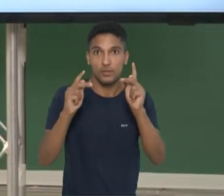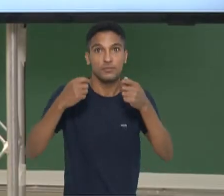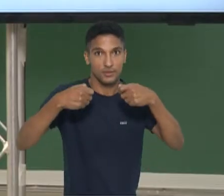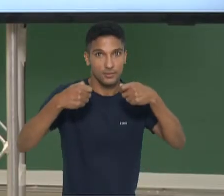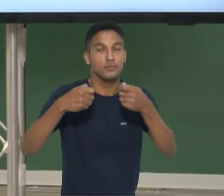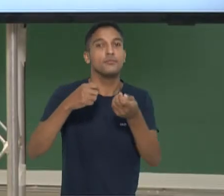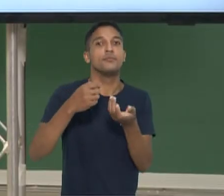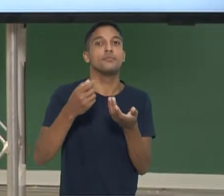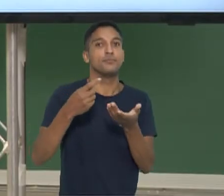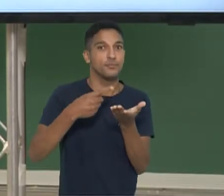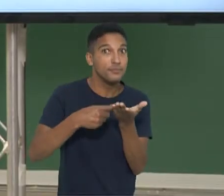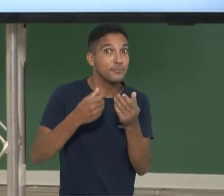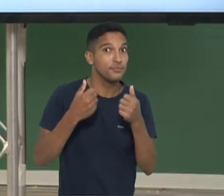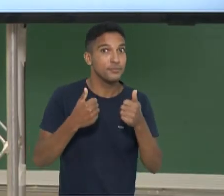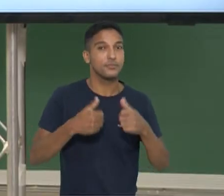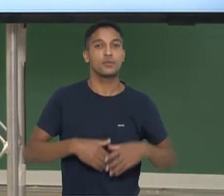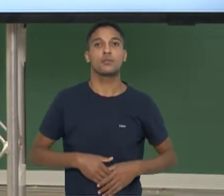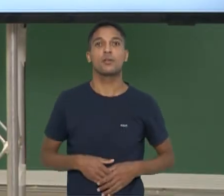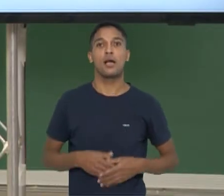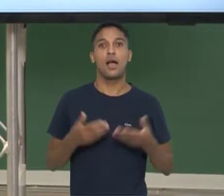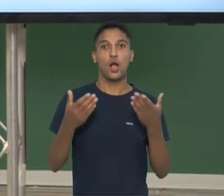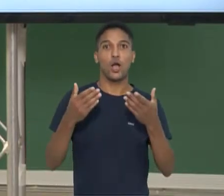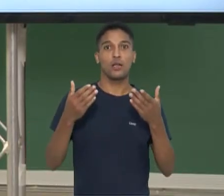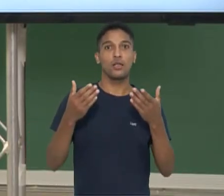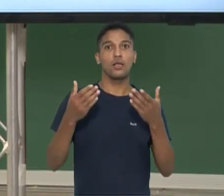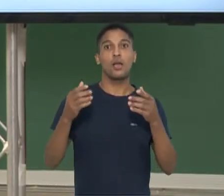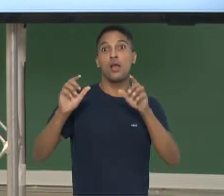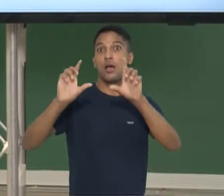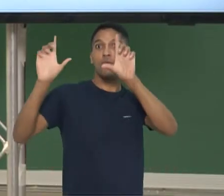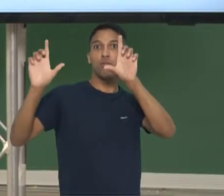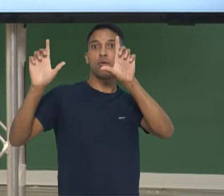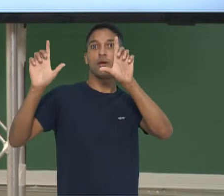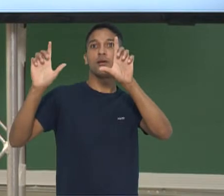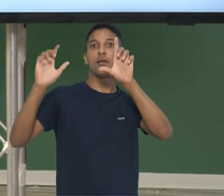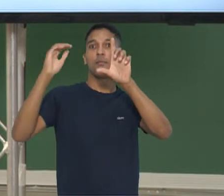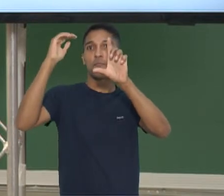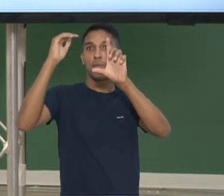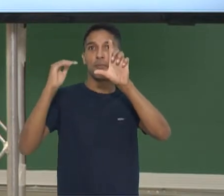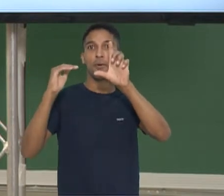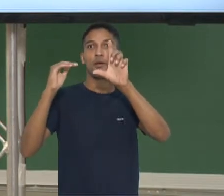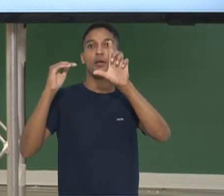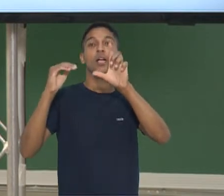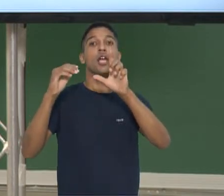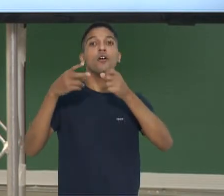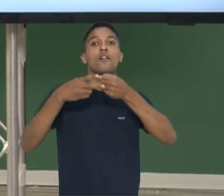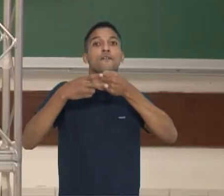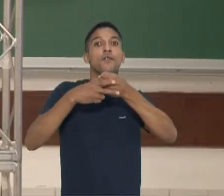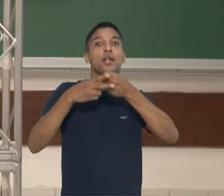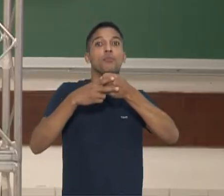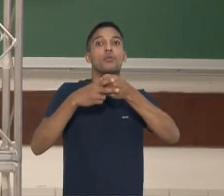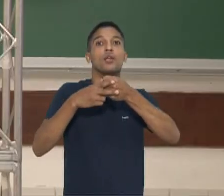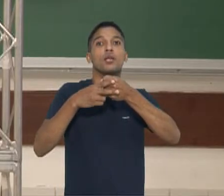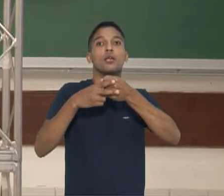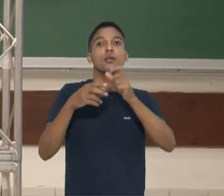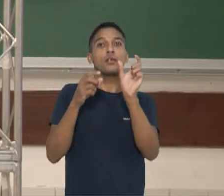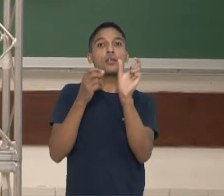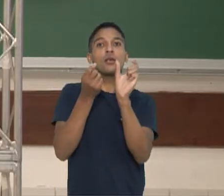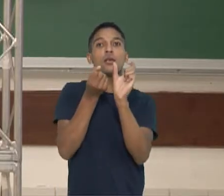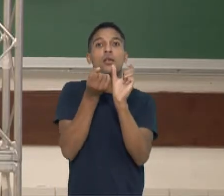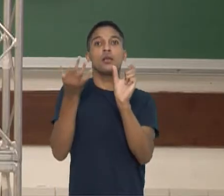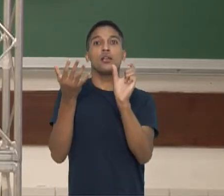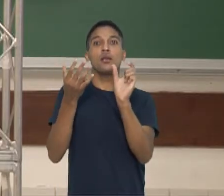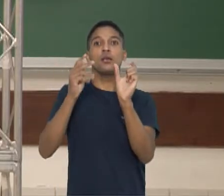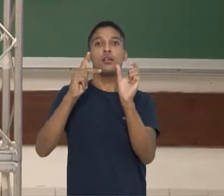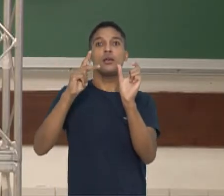próxima tela diz respeito ao verbo gostar, mas agora no plural, tá? Então, a explicação é exatamente a mesma,